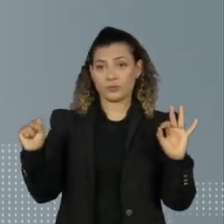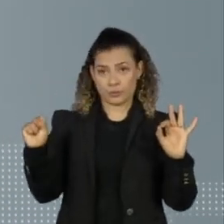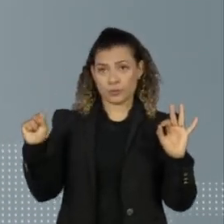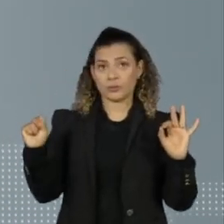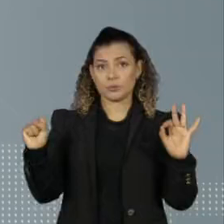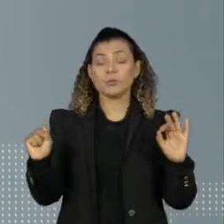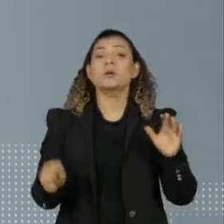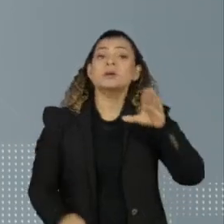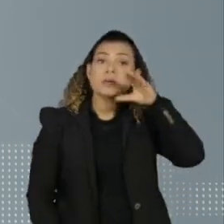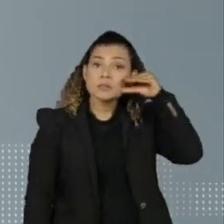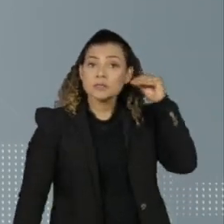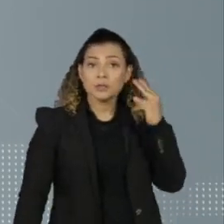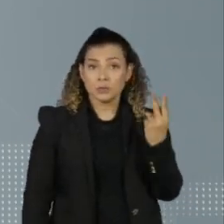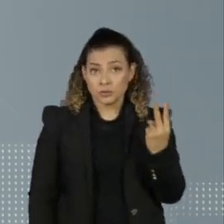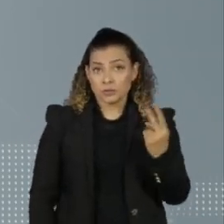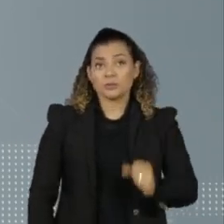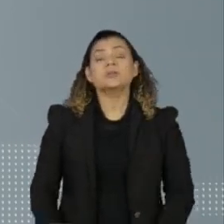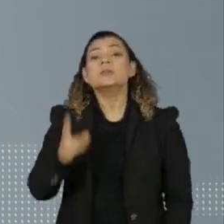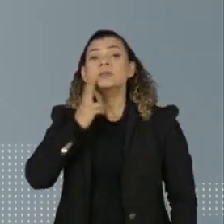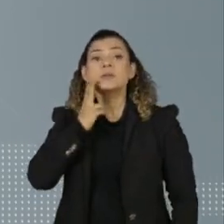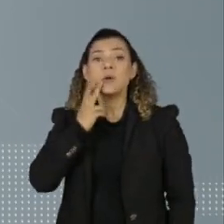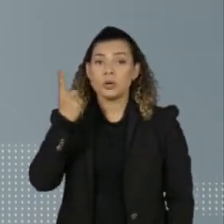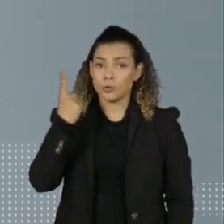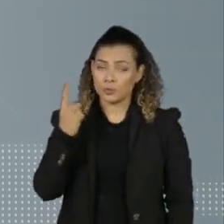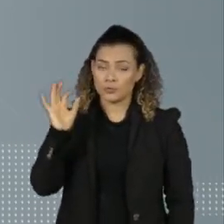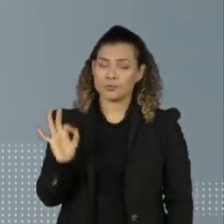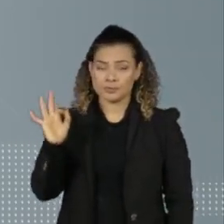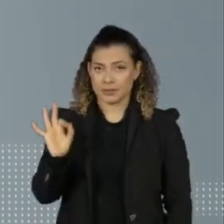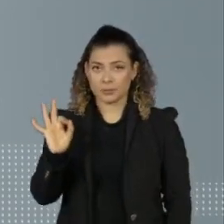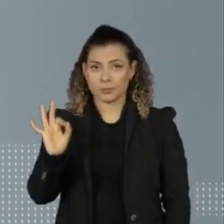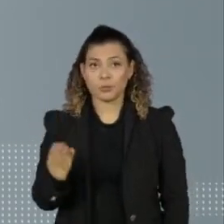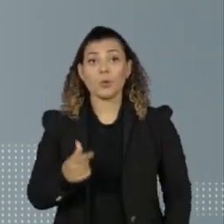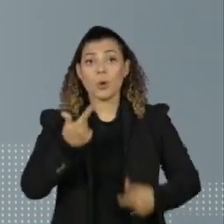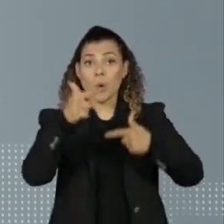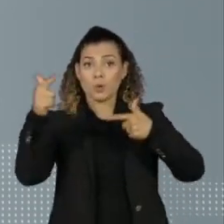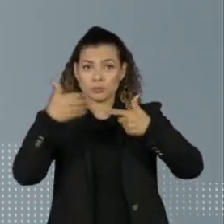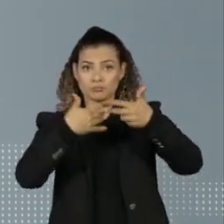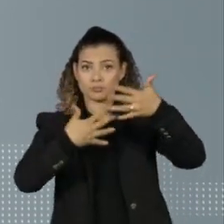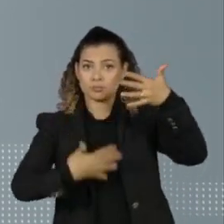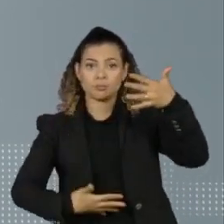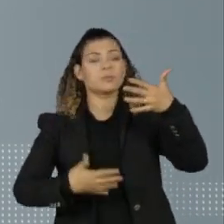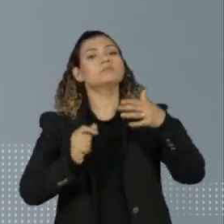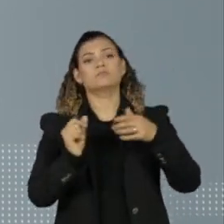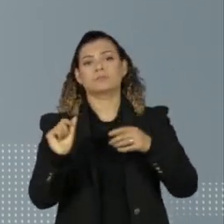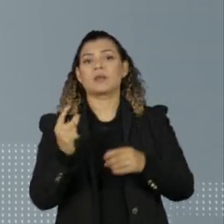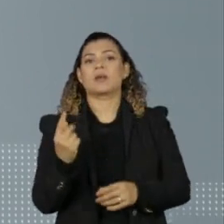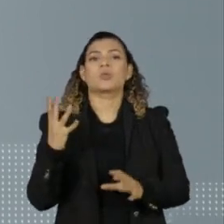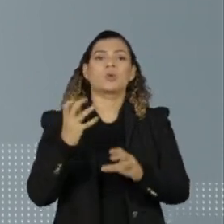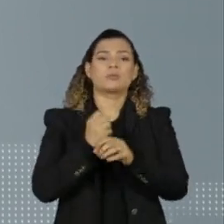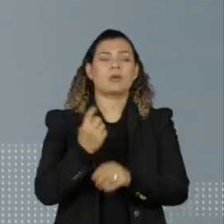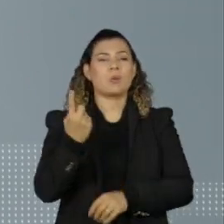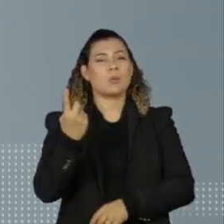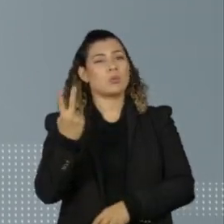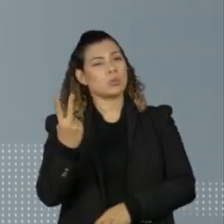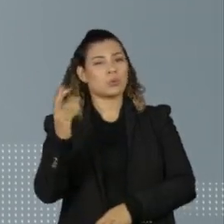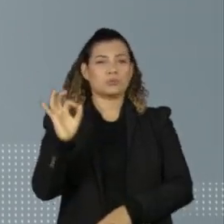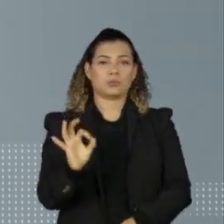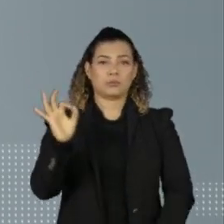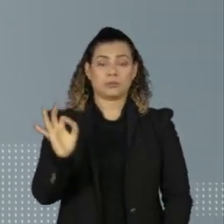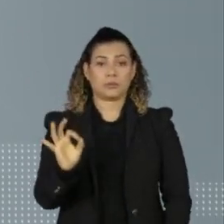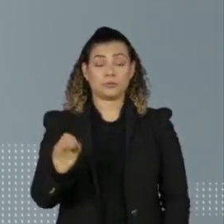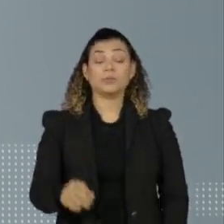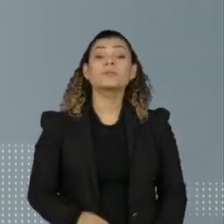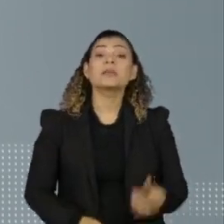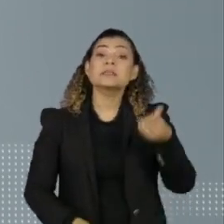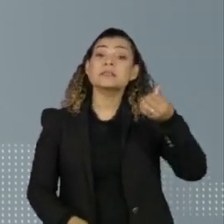28 Ciro Gomes dois seguido por Simone tebet com um por cento a união de todos os outros candidatos soma dois por